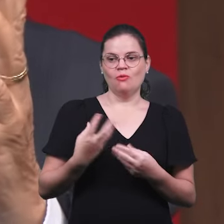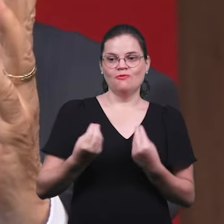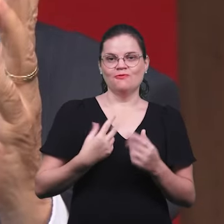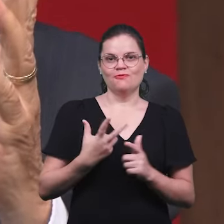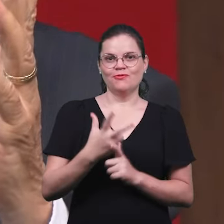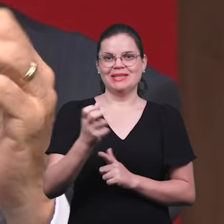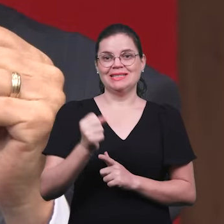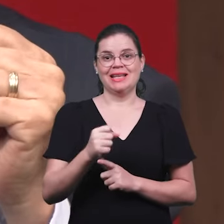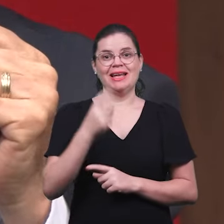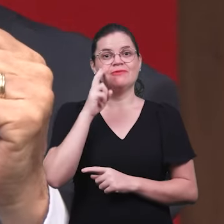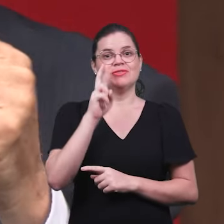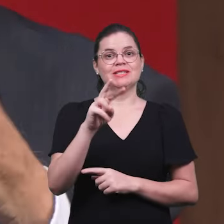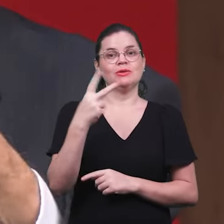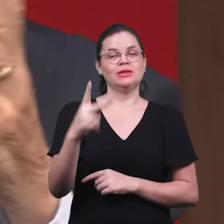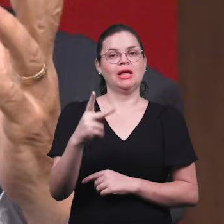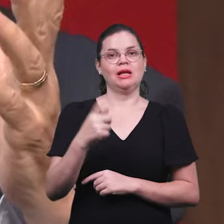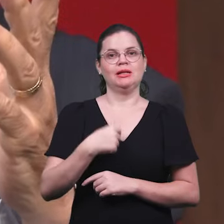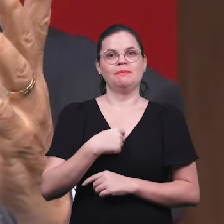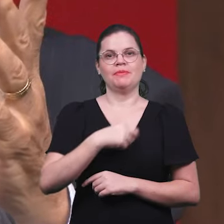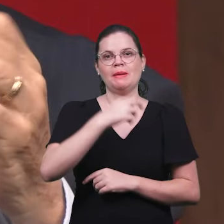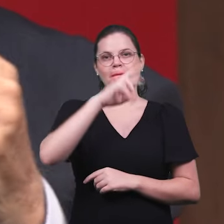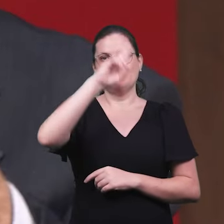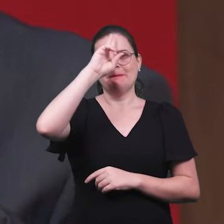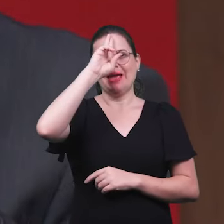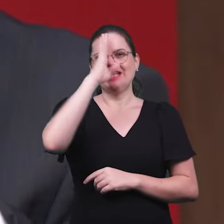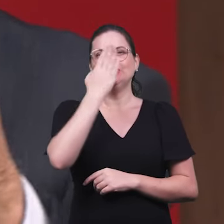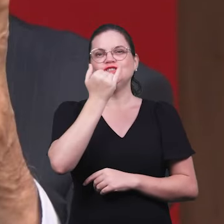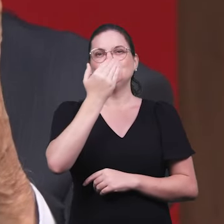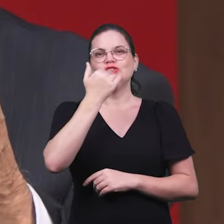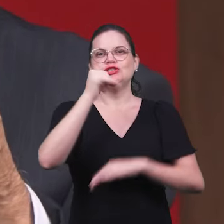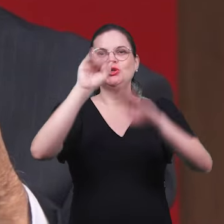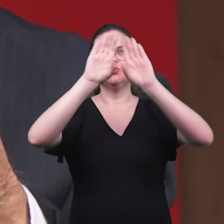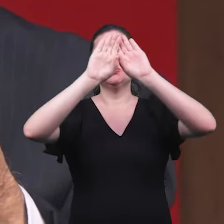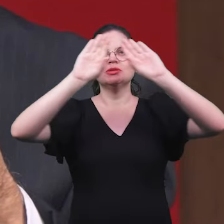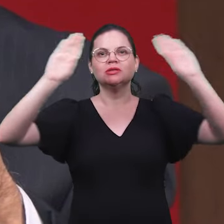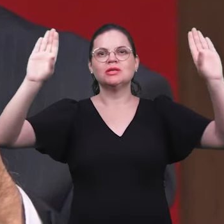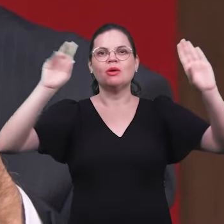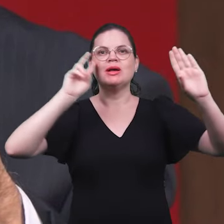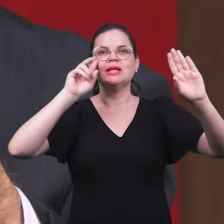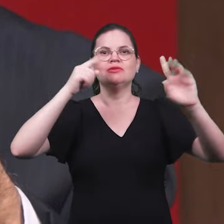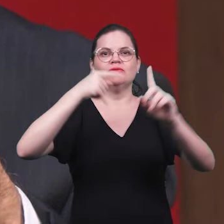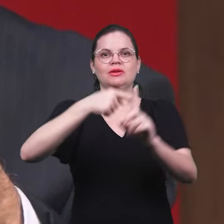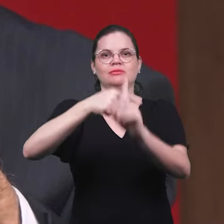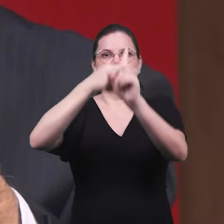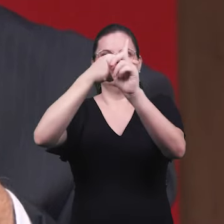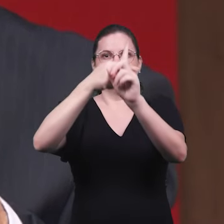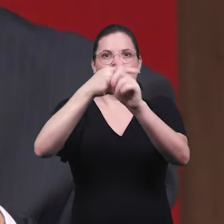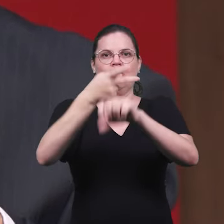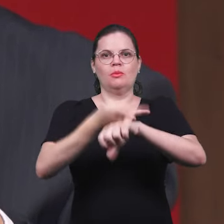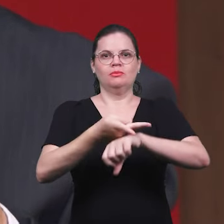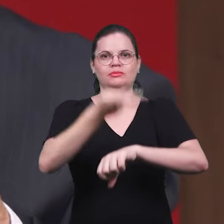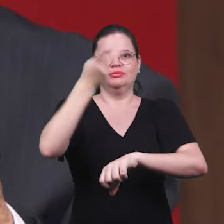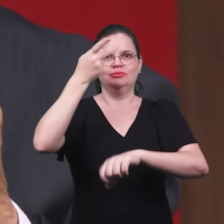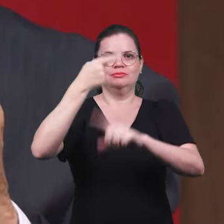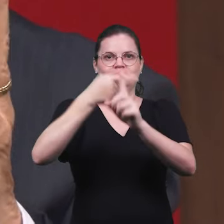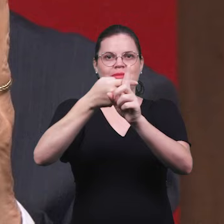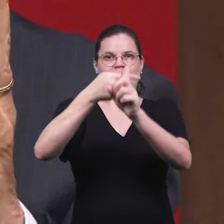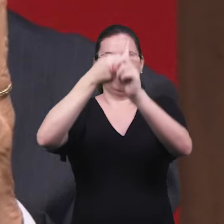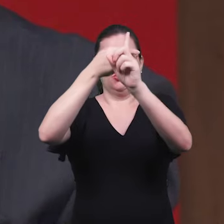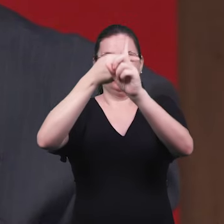um emblema, um troféu da cruz. Também depois vamos